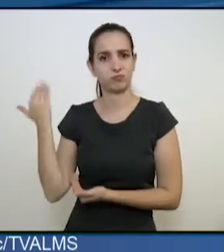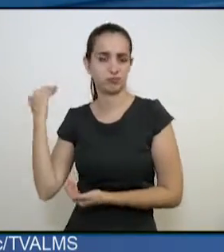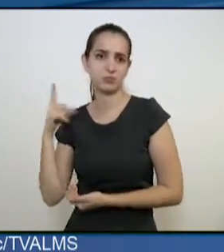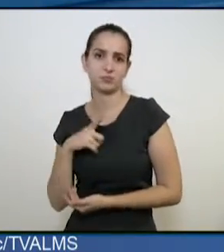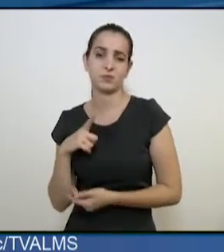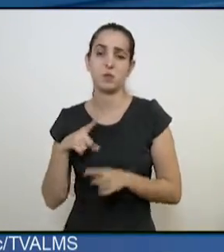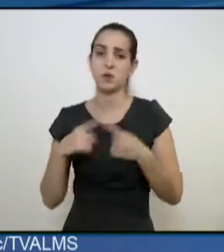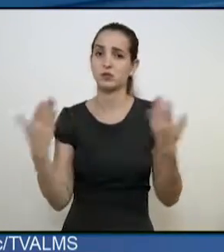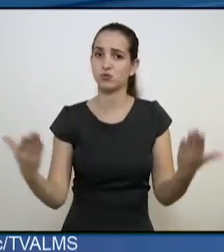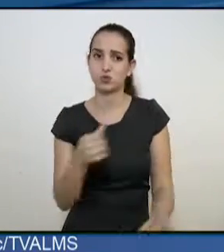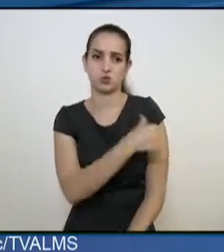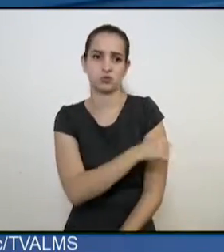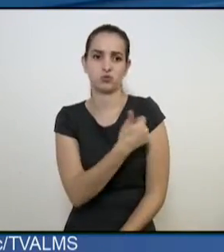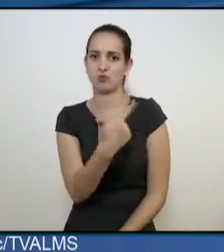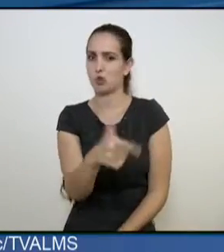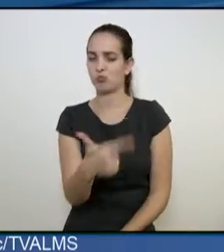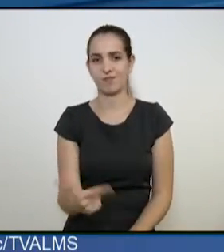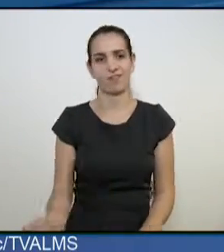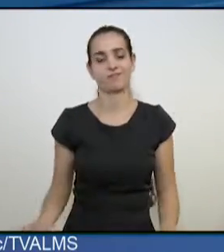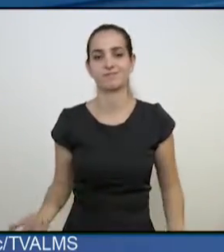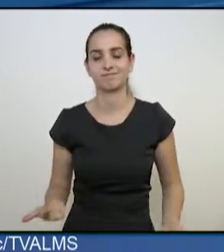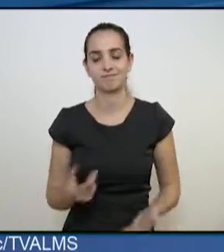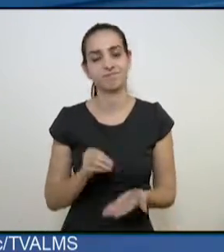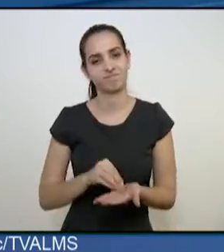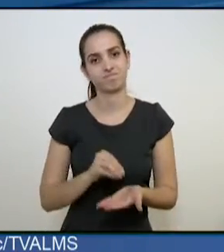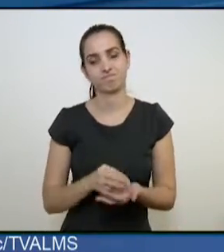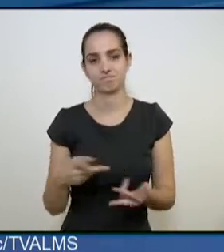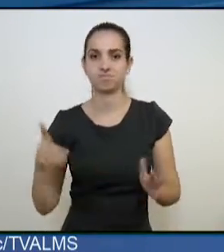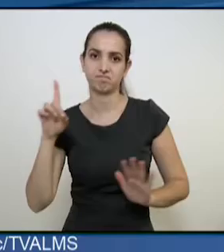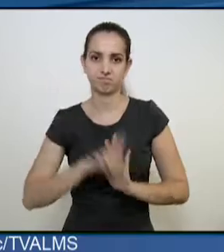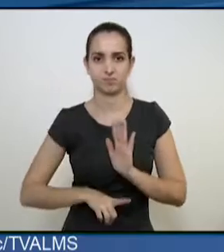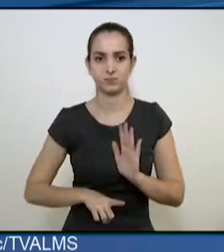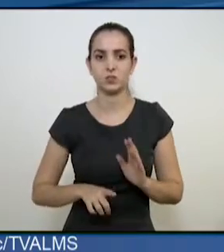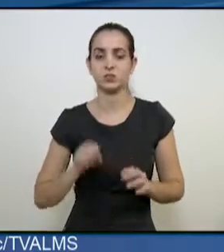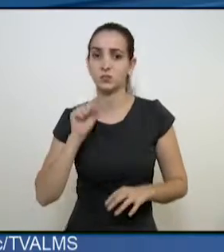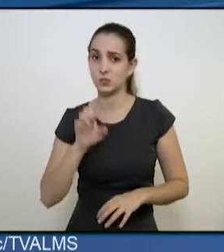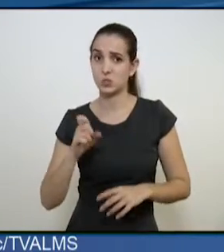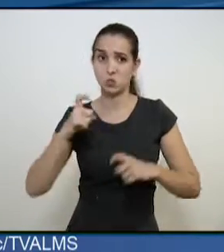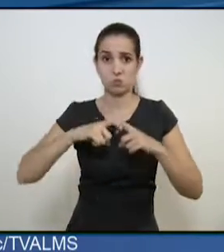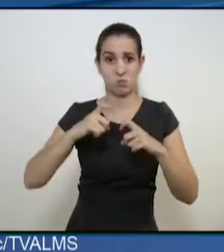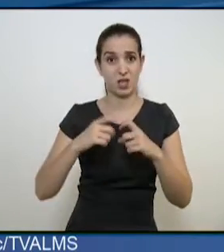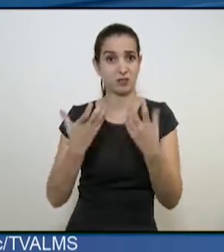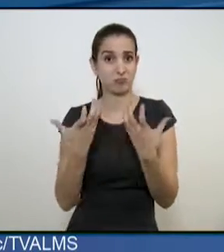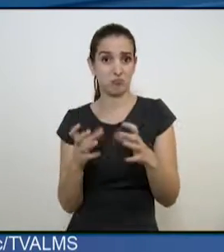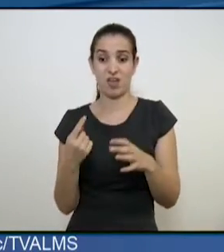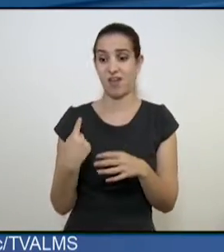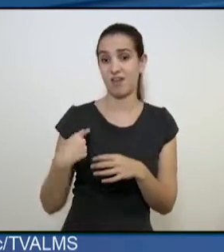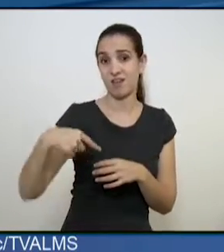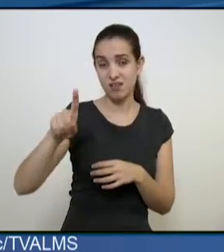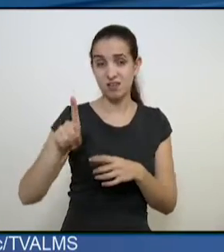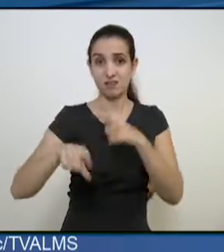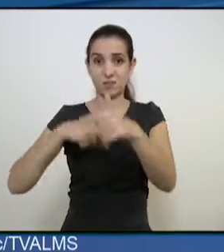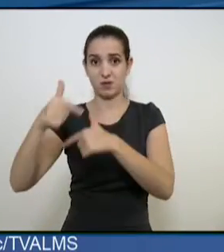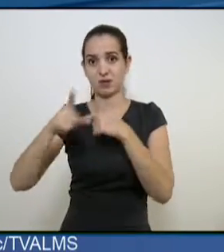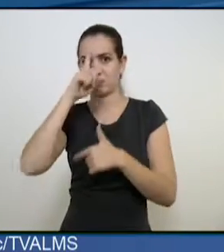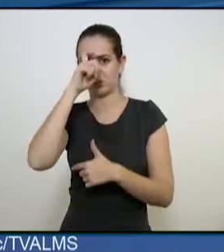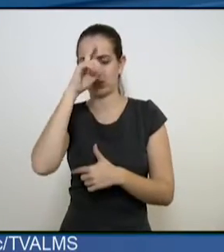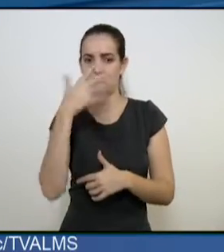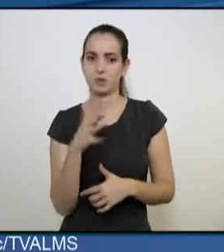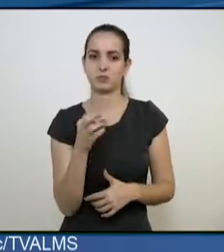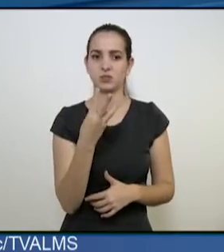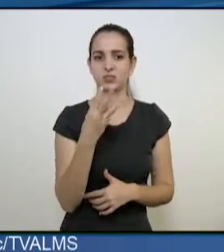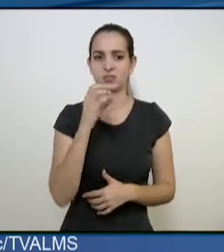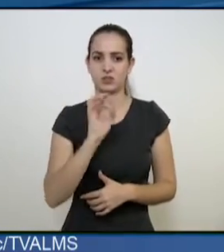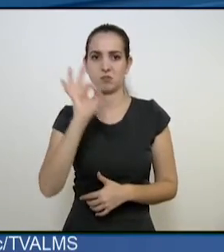de Janeiro não oferecia essas condições. Se os médicos não querem ir aos hospitais, 30%